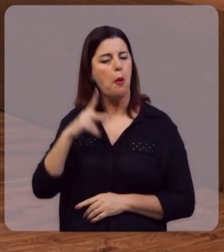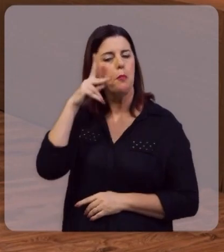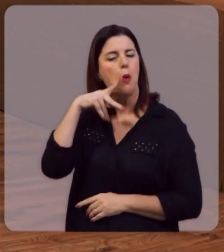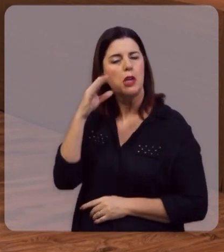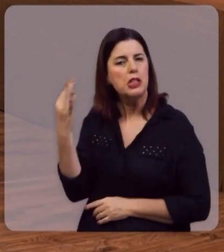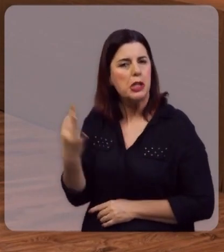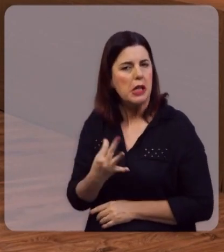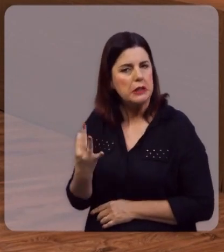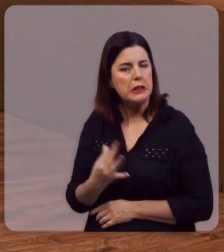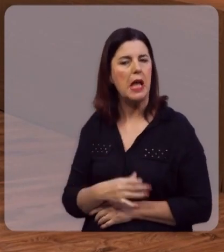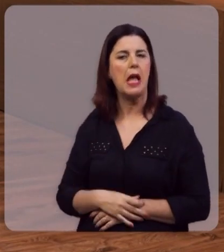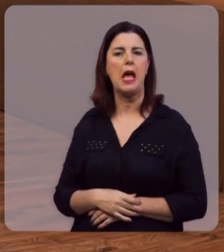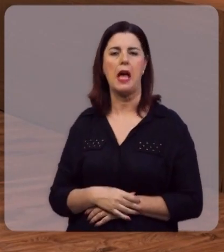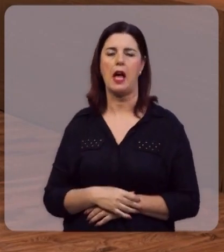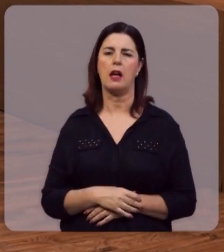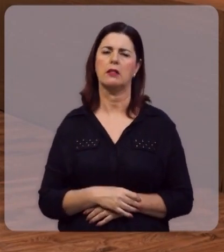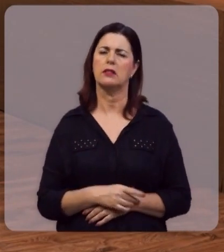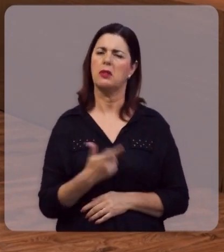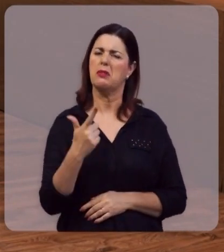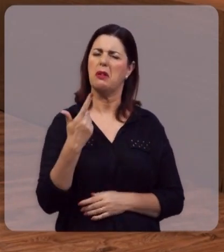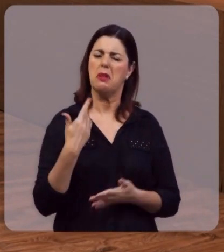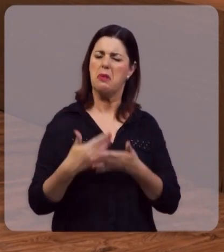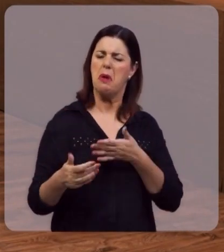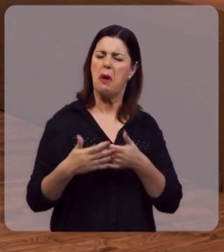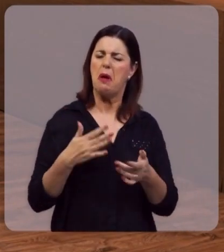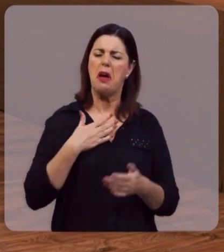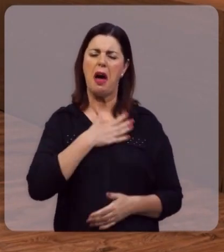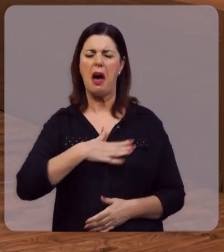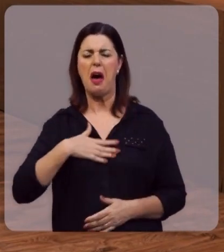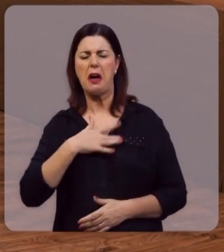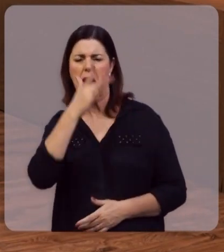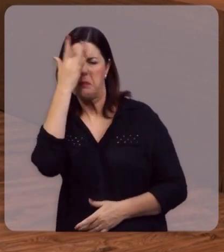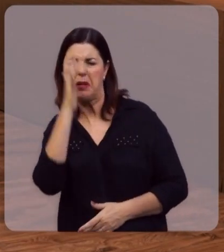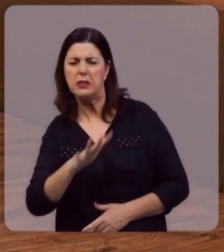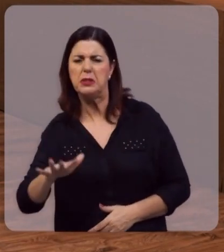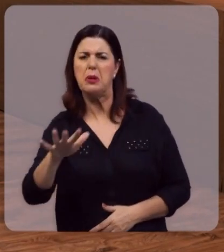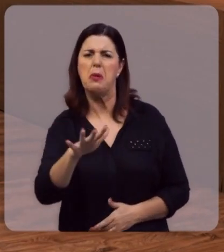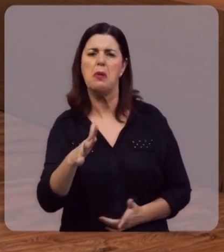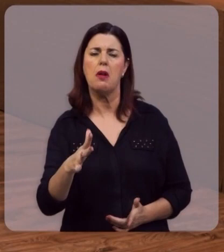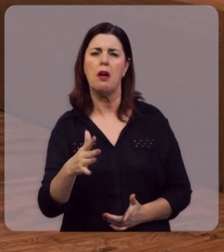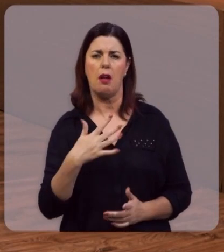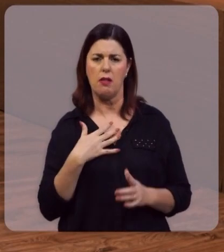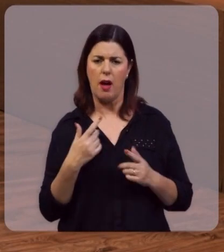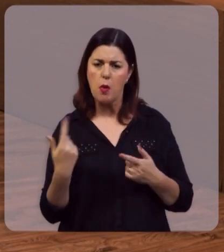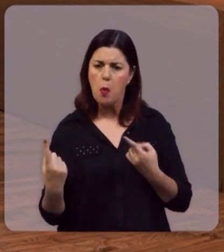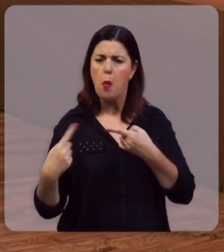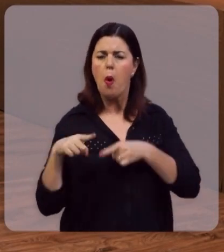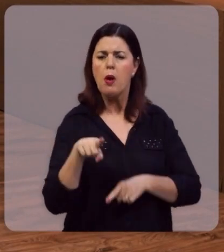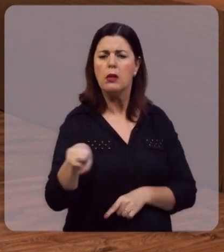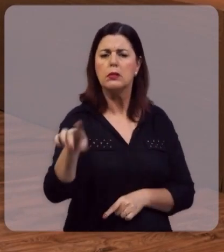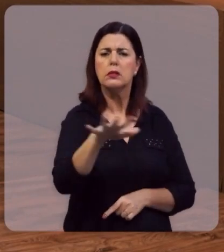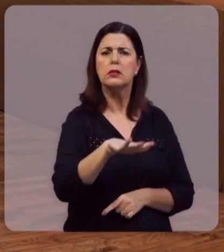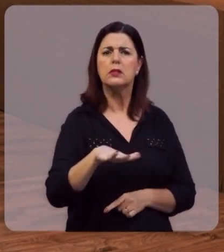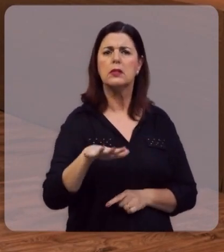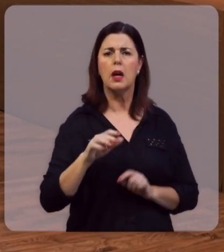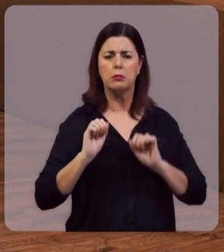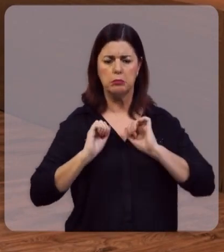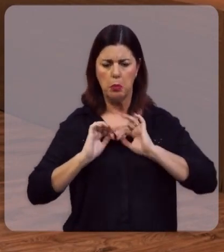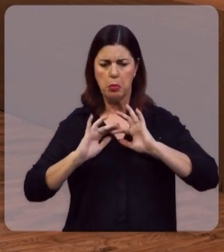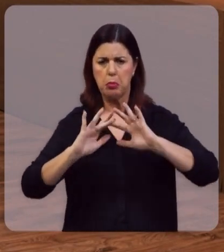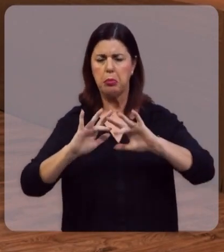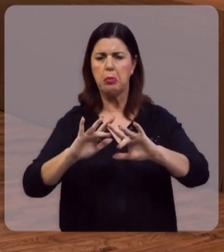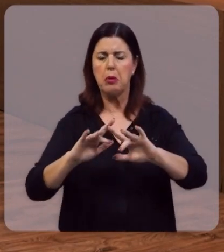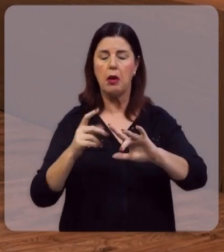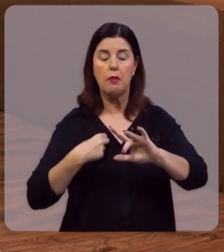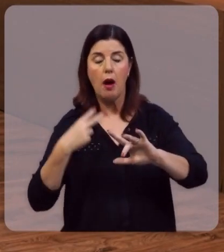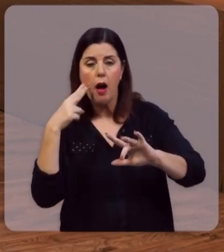politicamente correto, ele não tem qualquer intenção de agradar o seu auditório, ele confronta o seu auditório, porque as multidões fluem